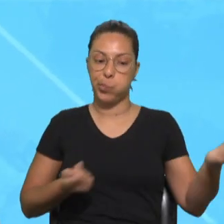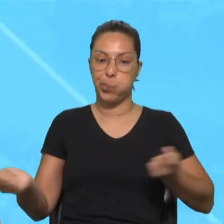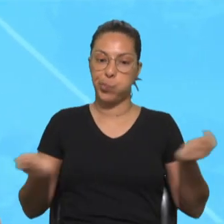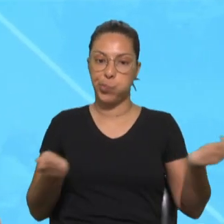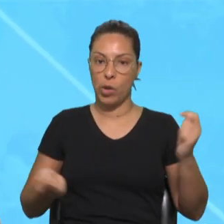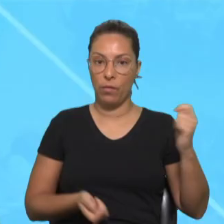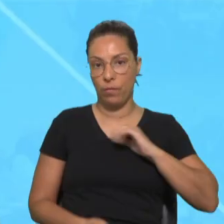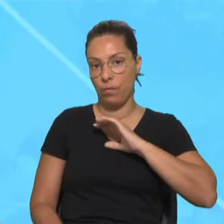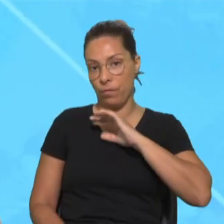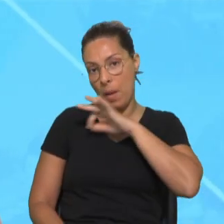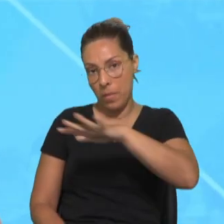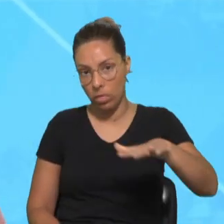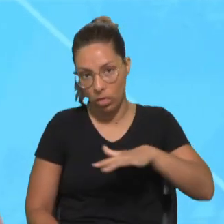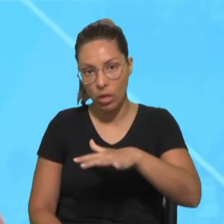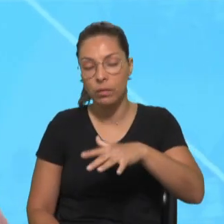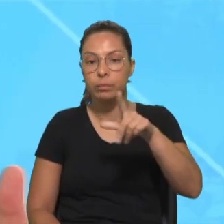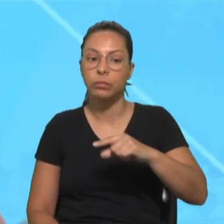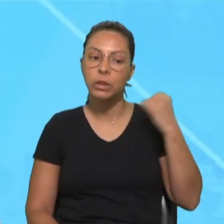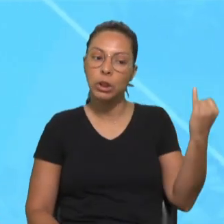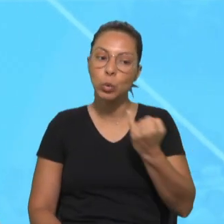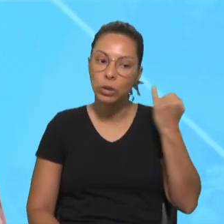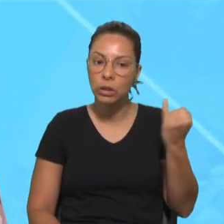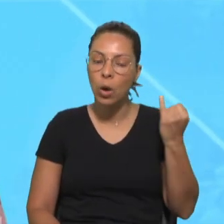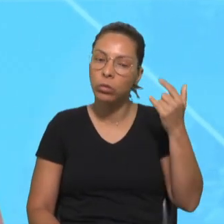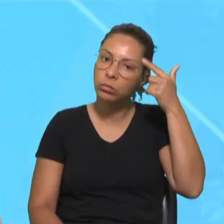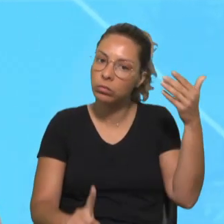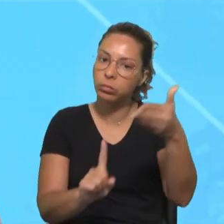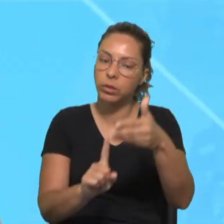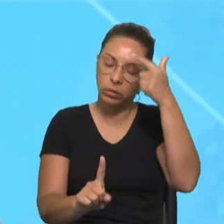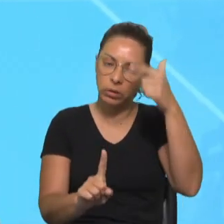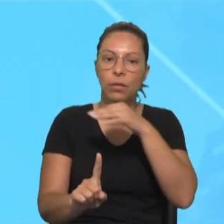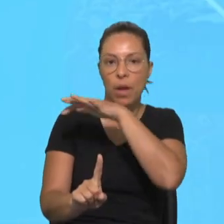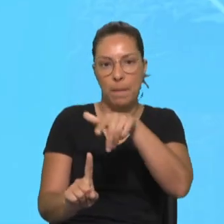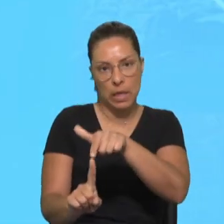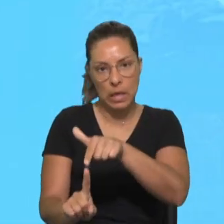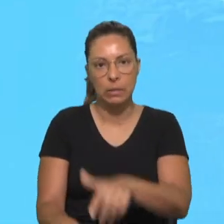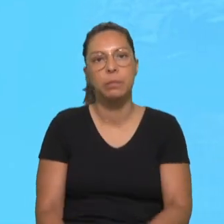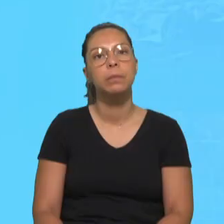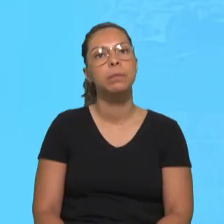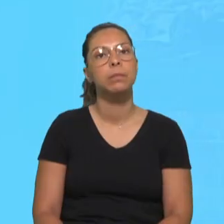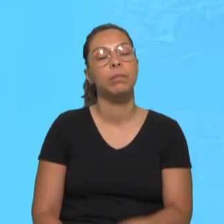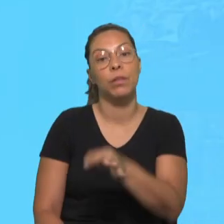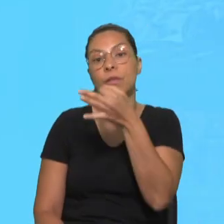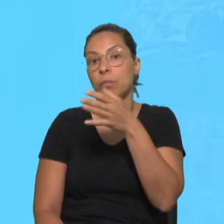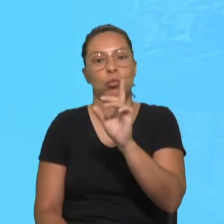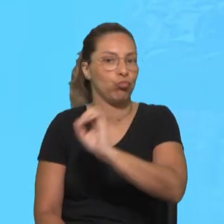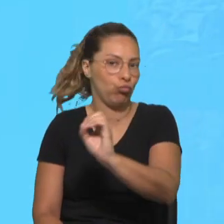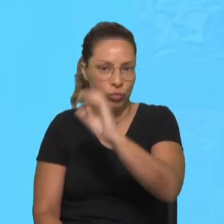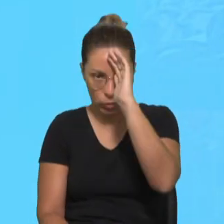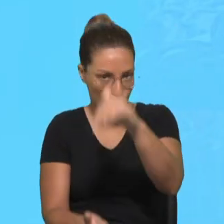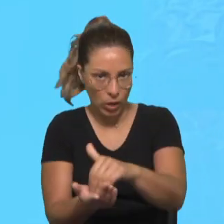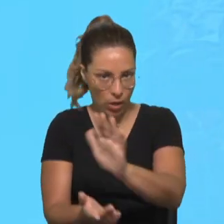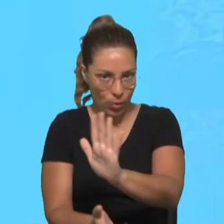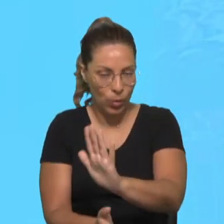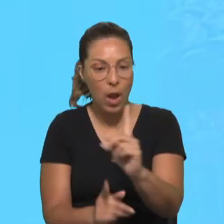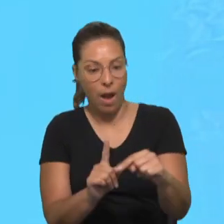secular e como um instituto que está, de facto, voltado para a família. Conceição, não vamos então antecipar os resultados deste inquérito que